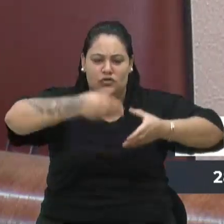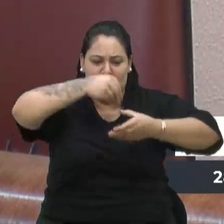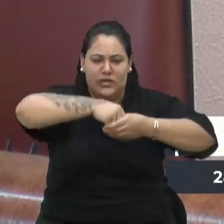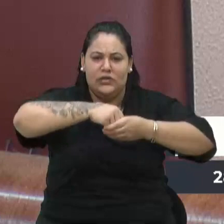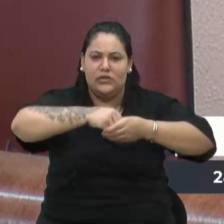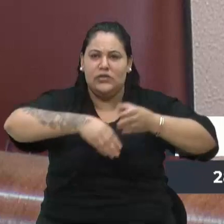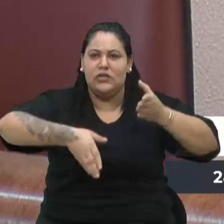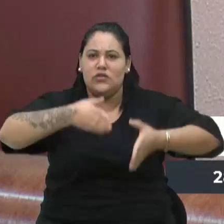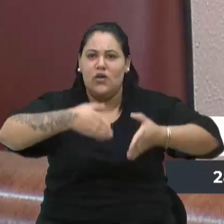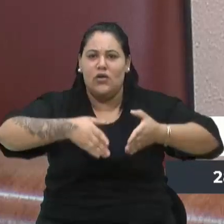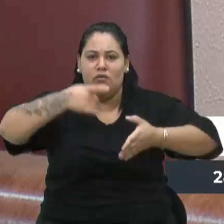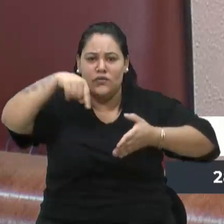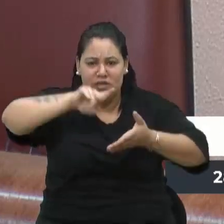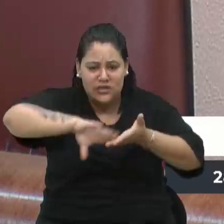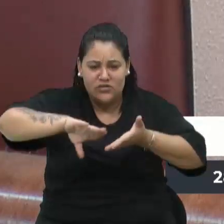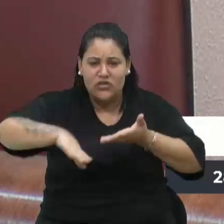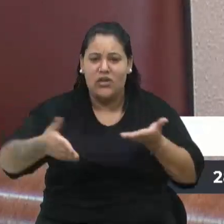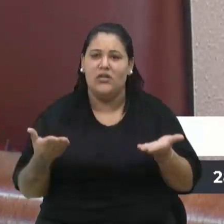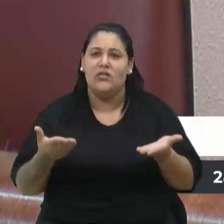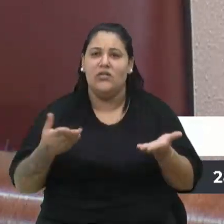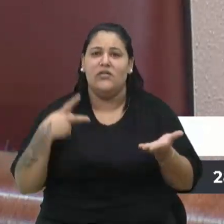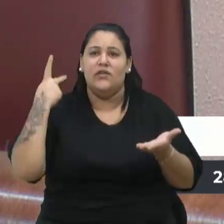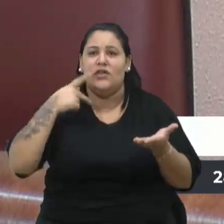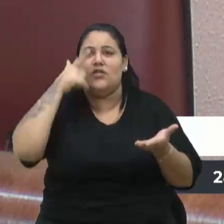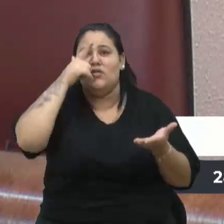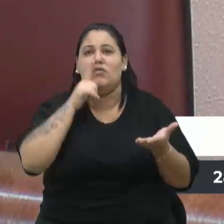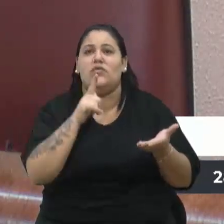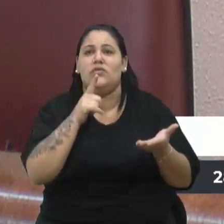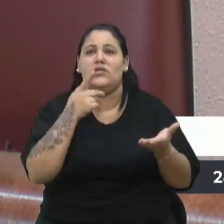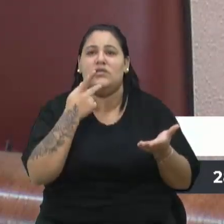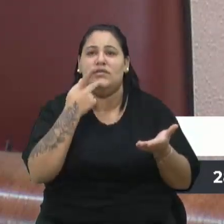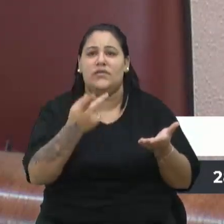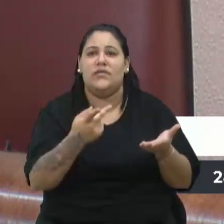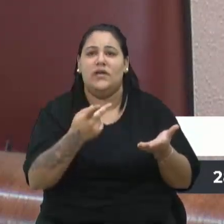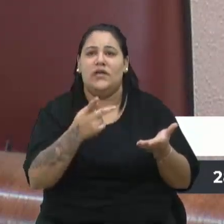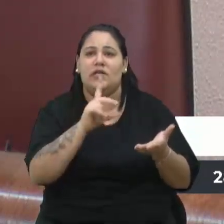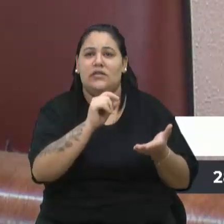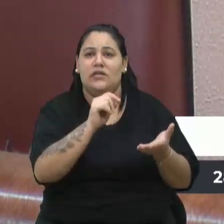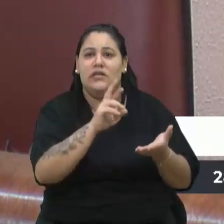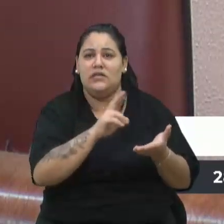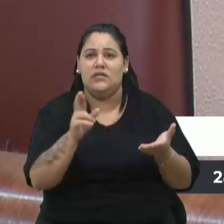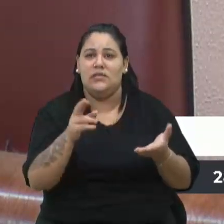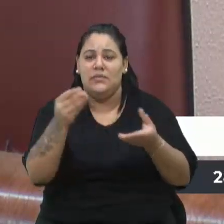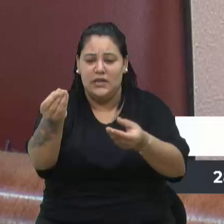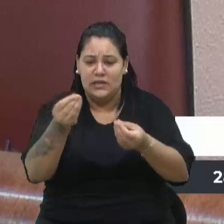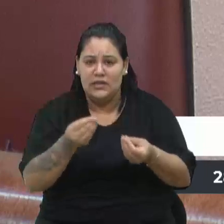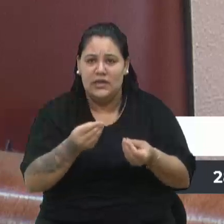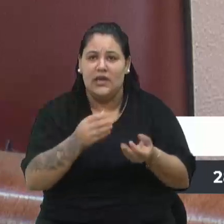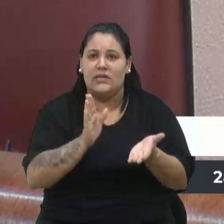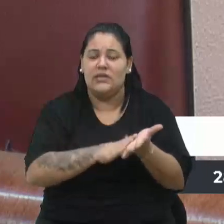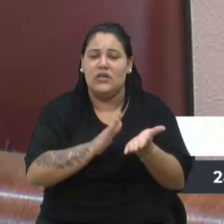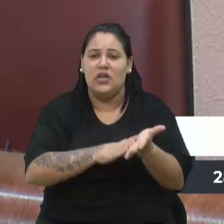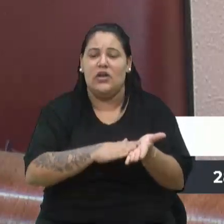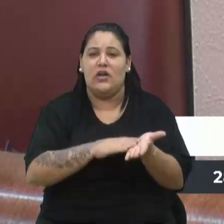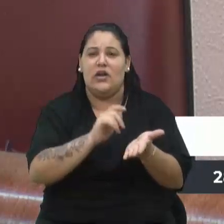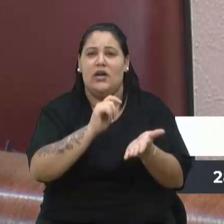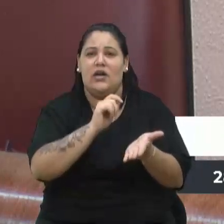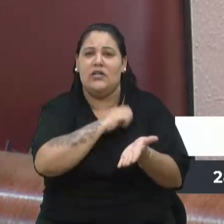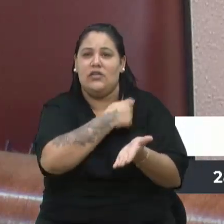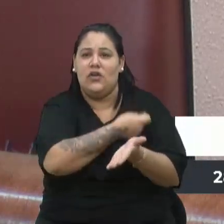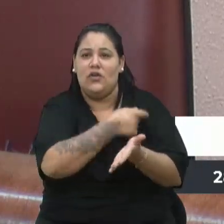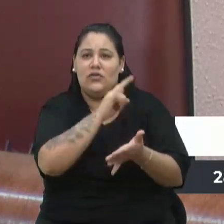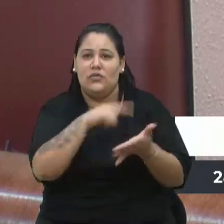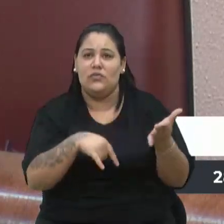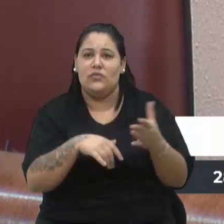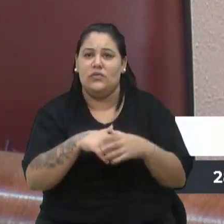isso? Foi vocês que tiraram. O vereador Lucas disse que abasteceu a R$10. Me traga a nota, vereador Lucas. Que o senhor abasteceu em